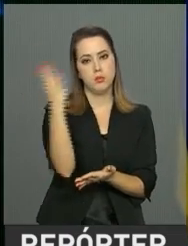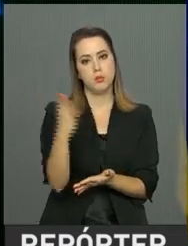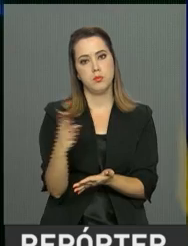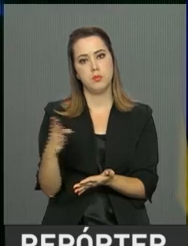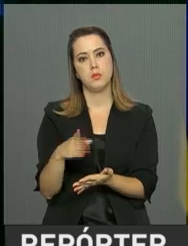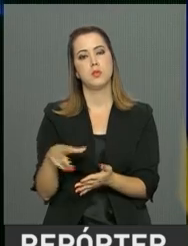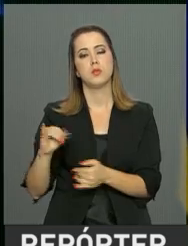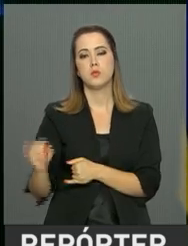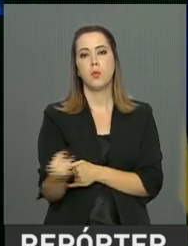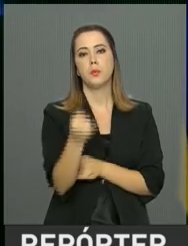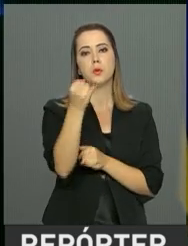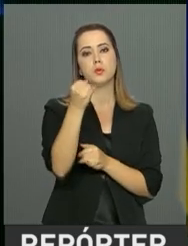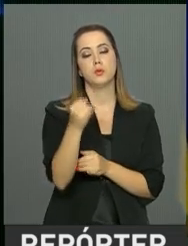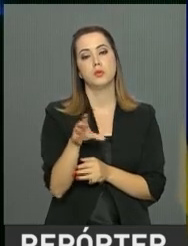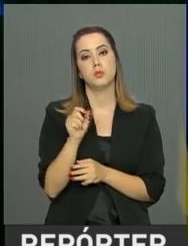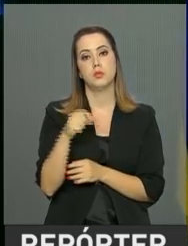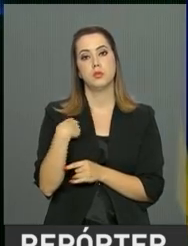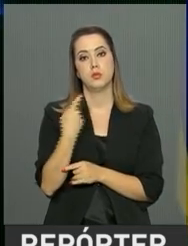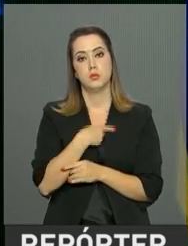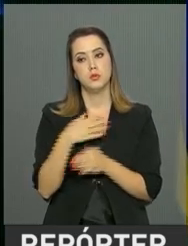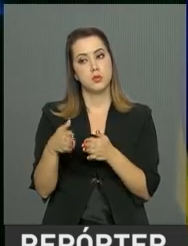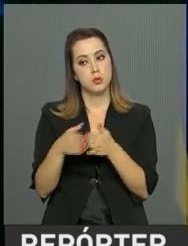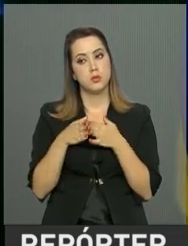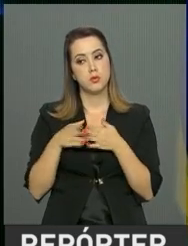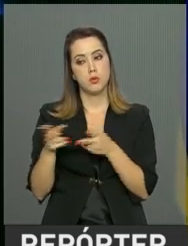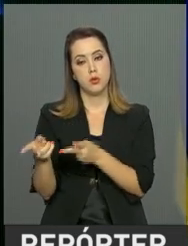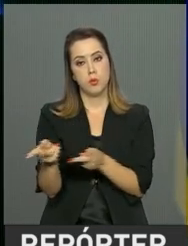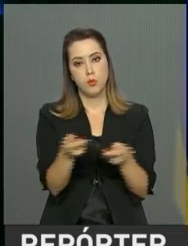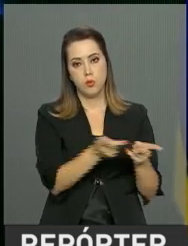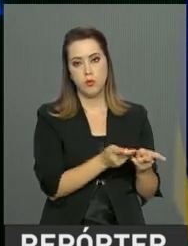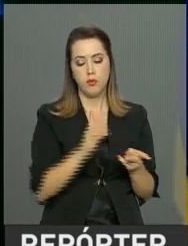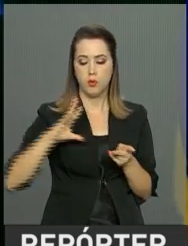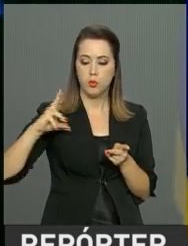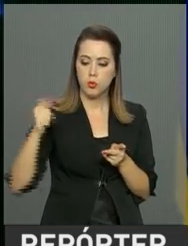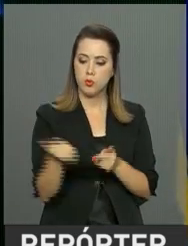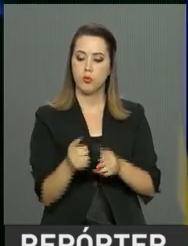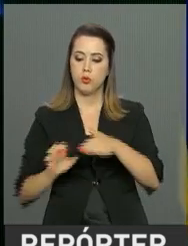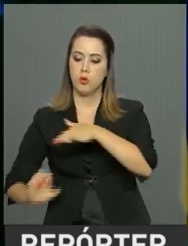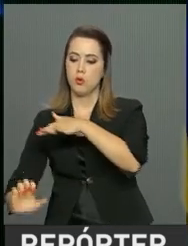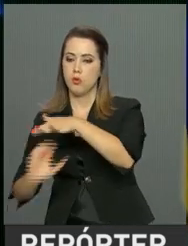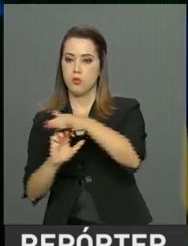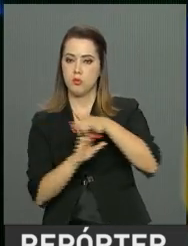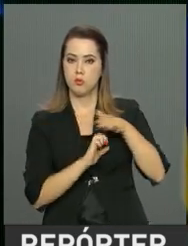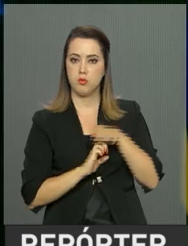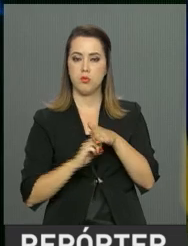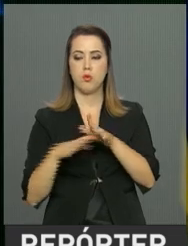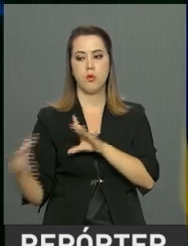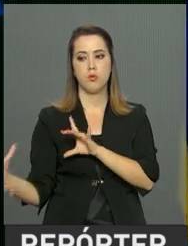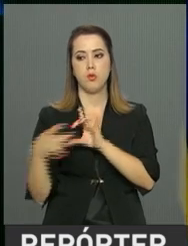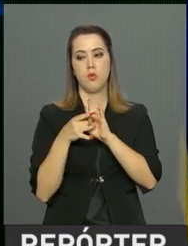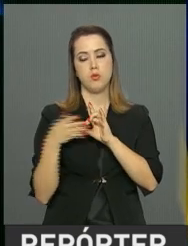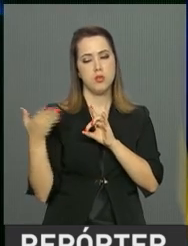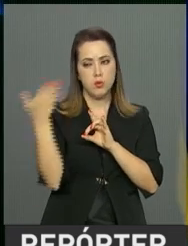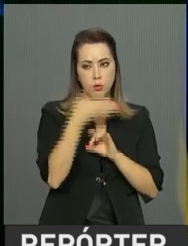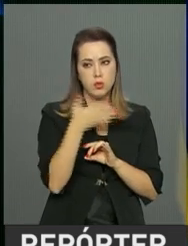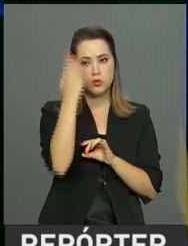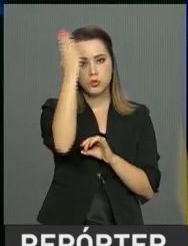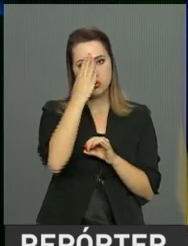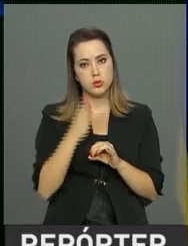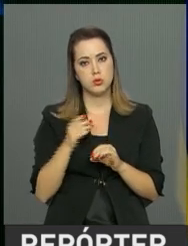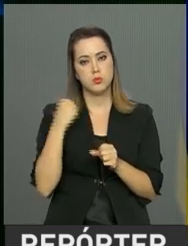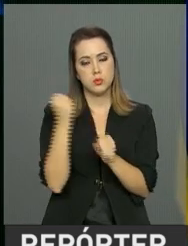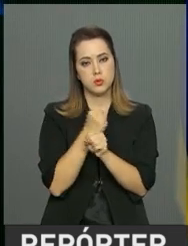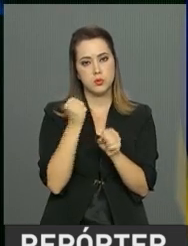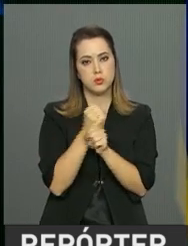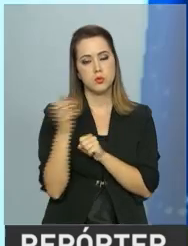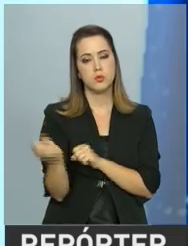de oportunidades. Por isso que eu convido todos os investidores chineses a se unirem a nós na construção